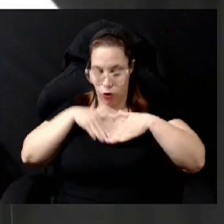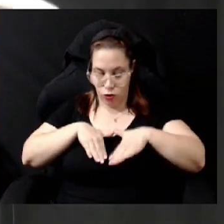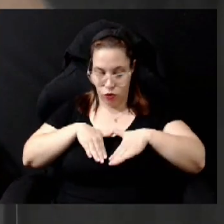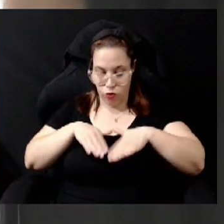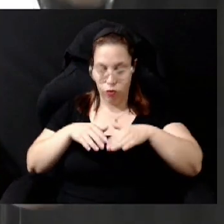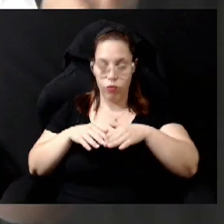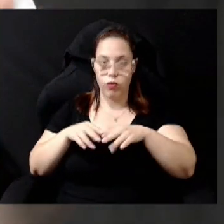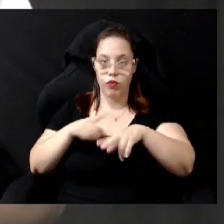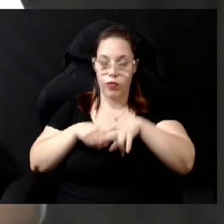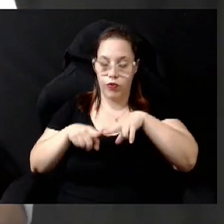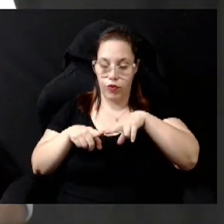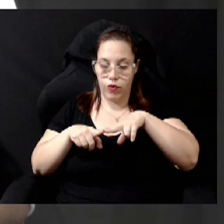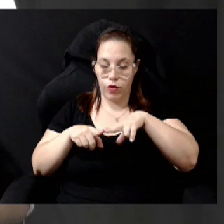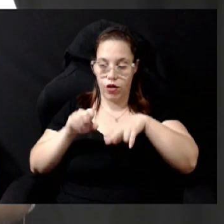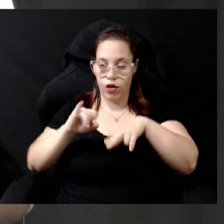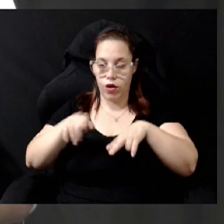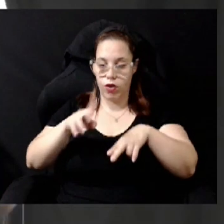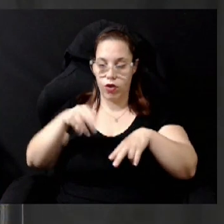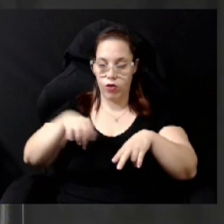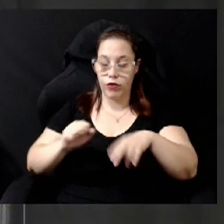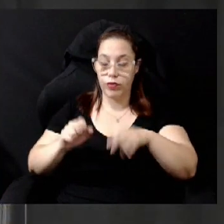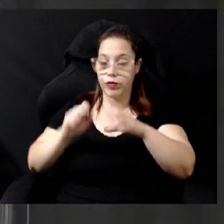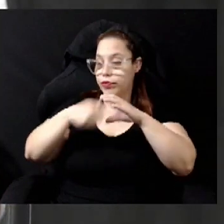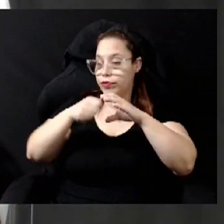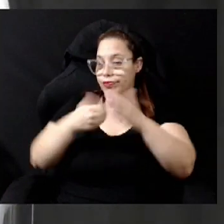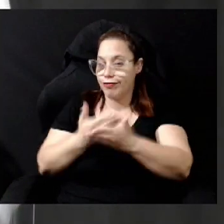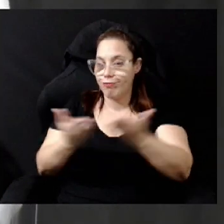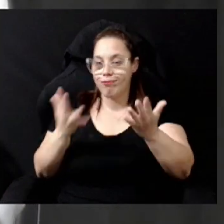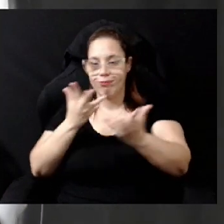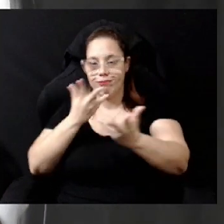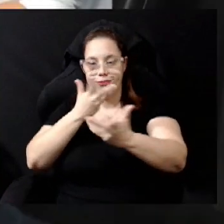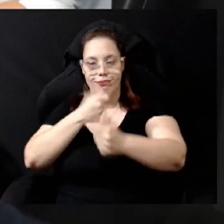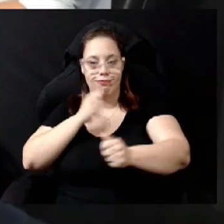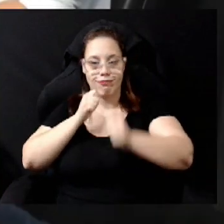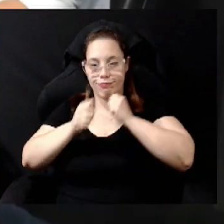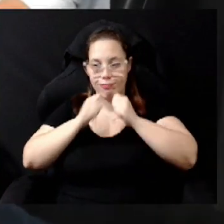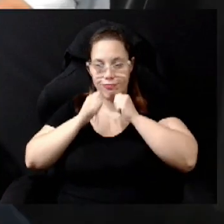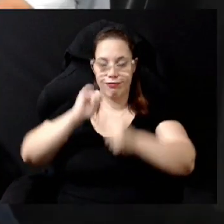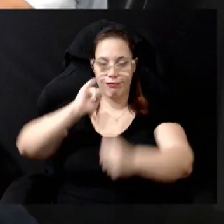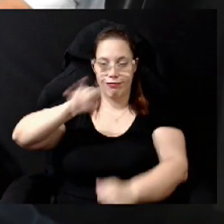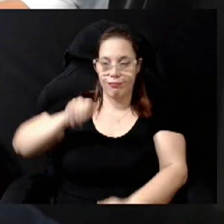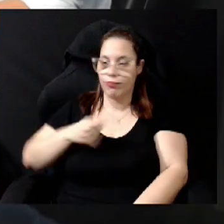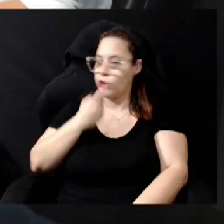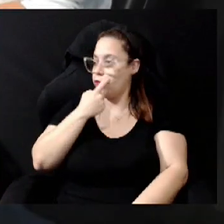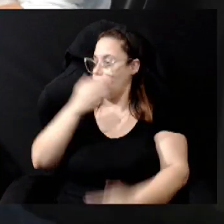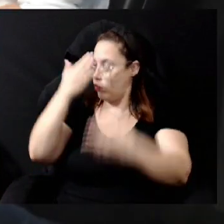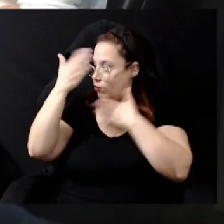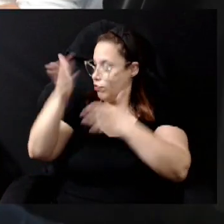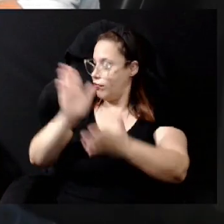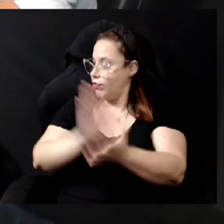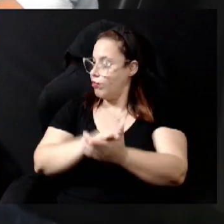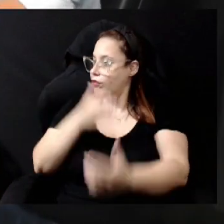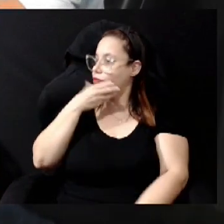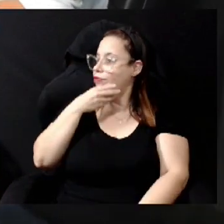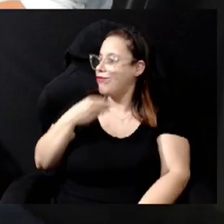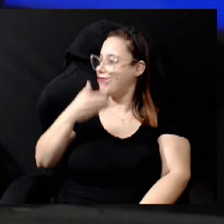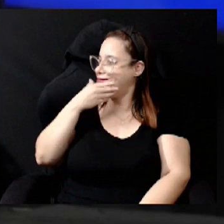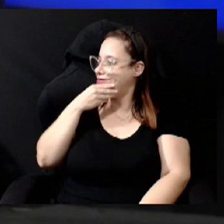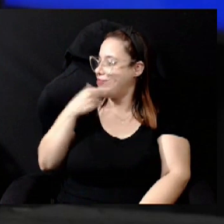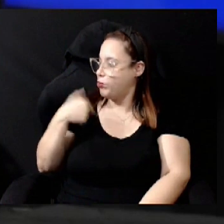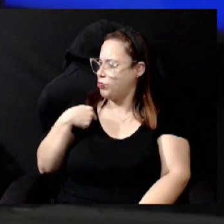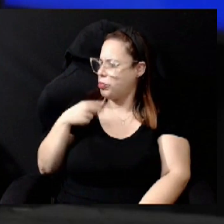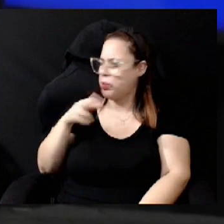jeans e nesse estúdio maravilhoso aqui, sendo entrevistado pela Mirna Abreu. Obrigado. Ô Carmo, eu acho que eu nunca falei aqui